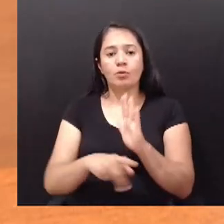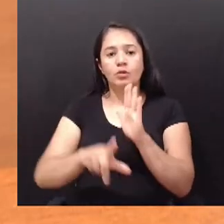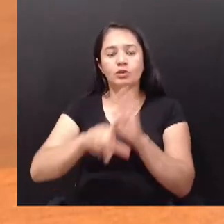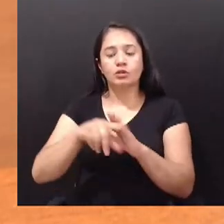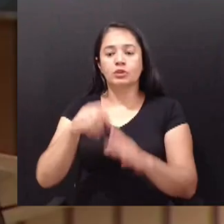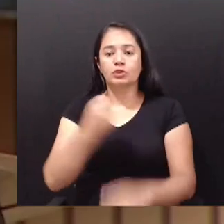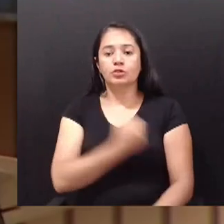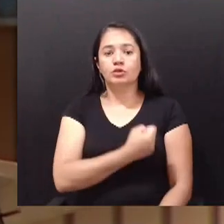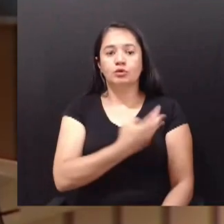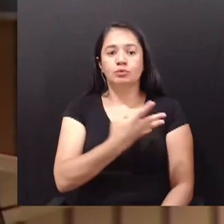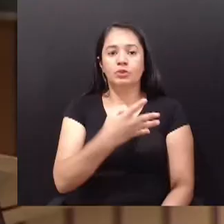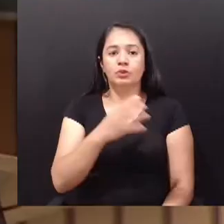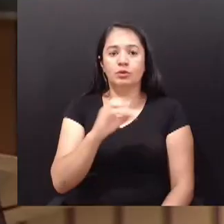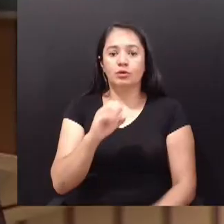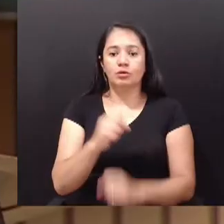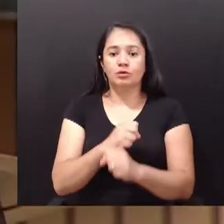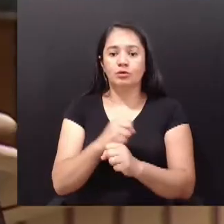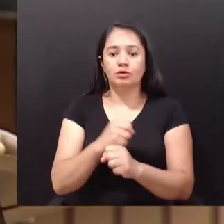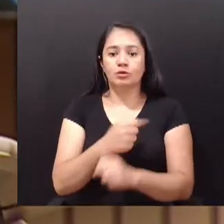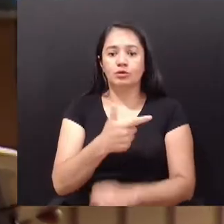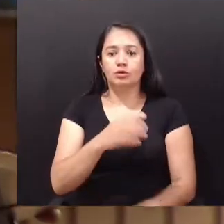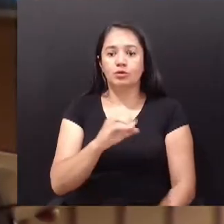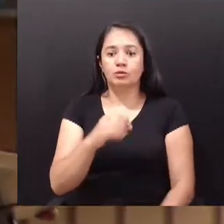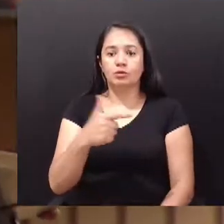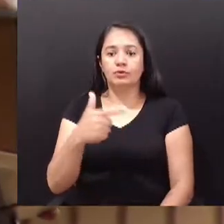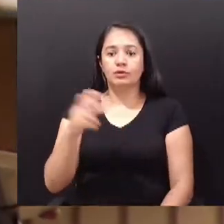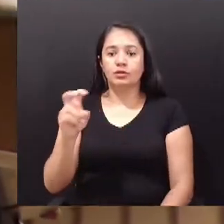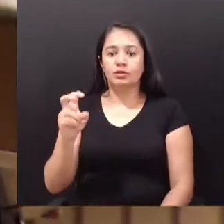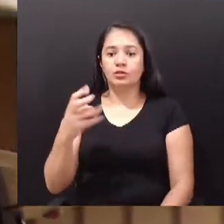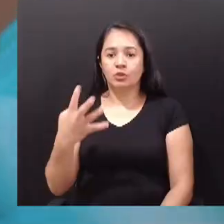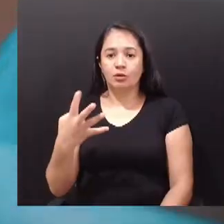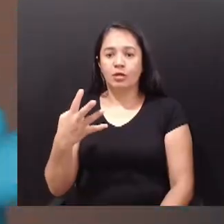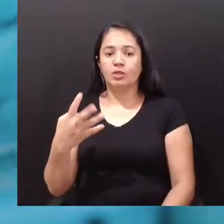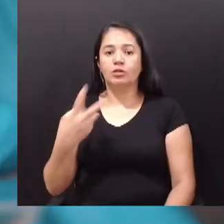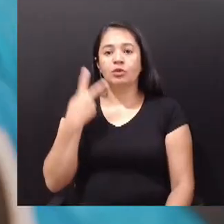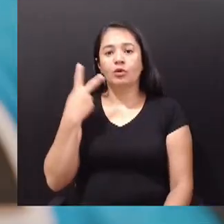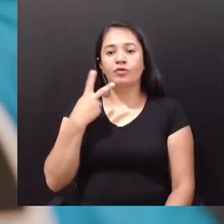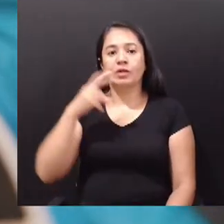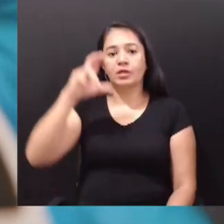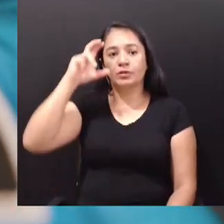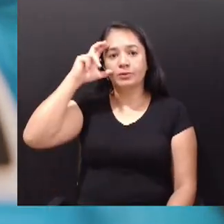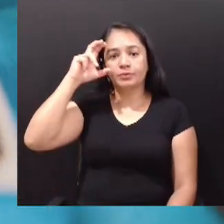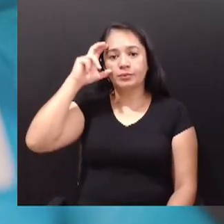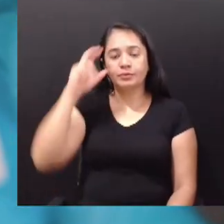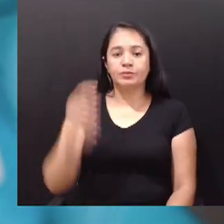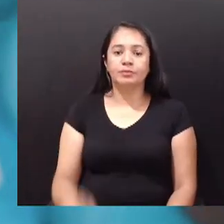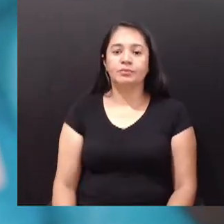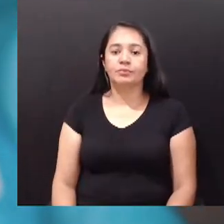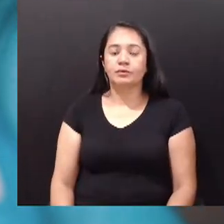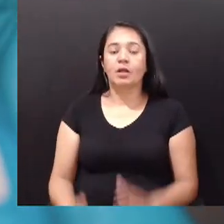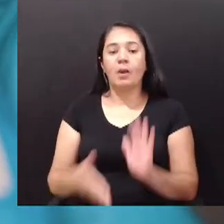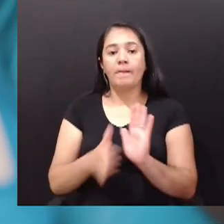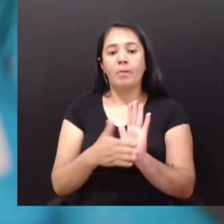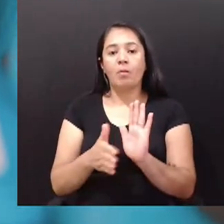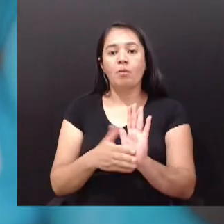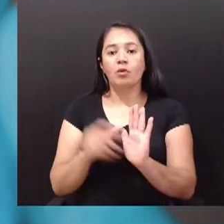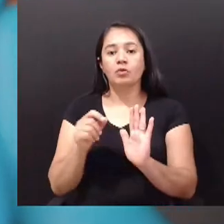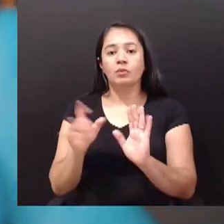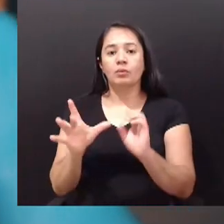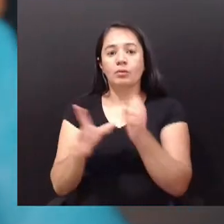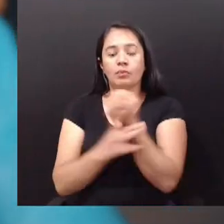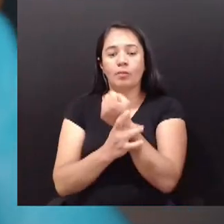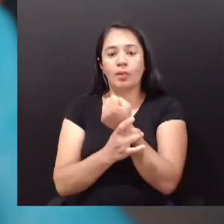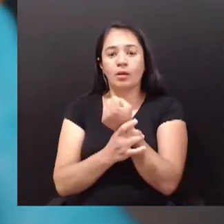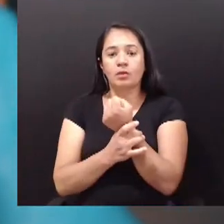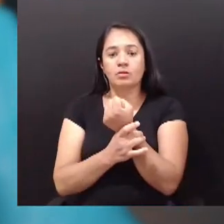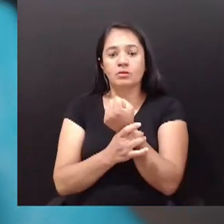de 2024, de autoria do vereador Carlinhos Camelô. A proposta assegura a distribuição gratuita